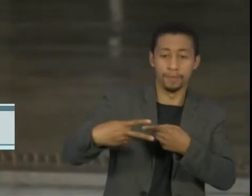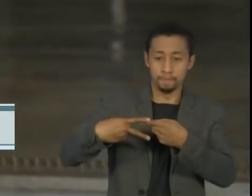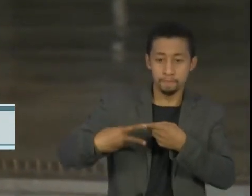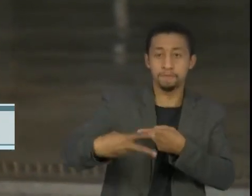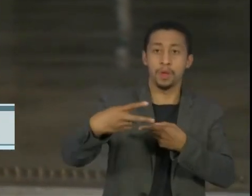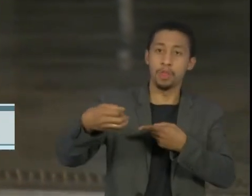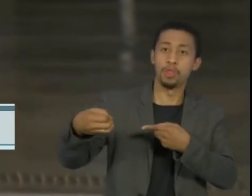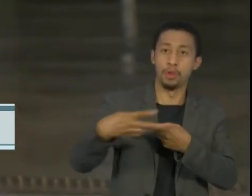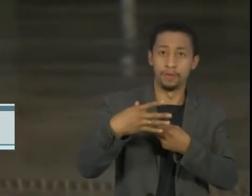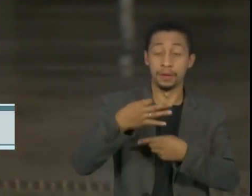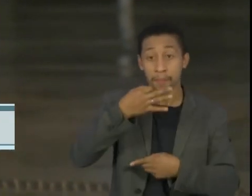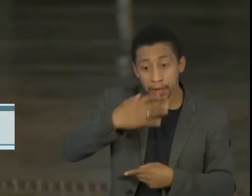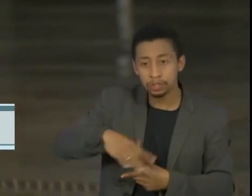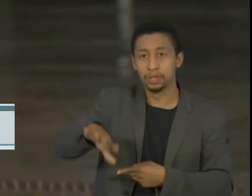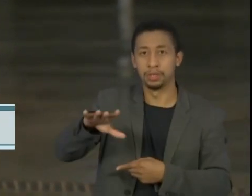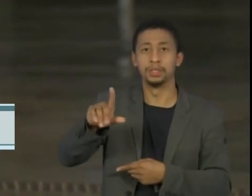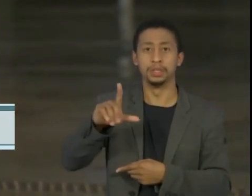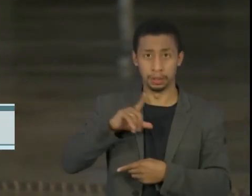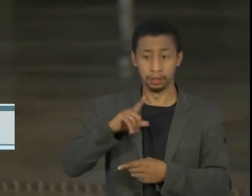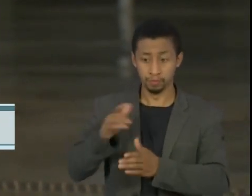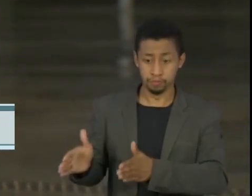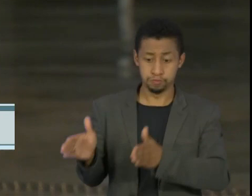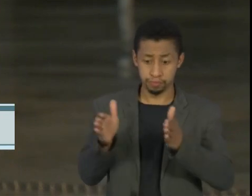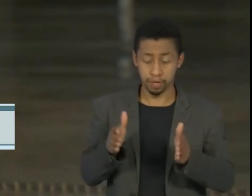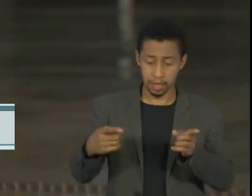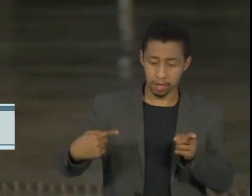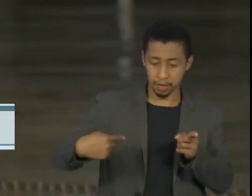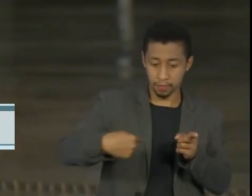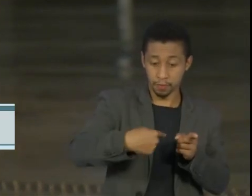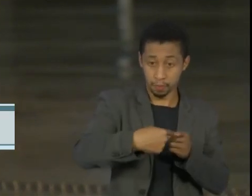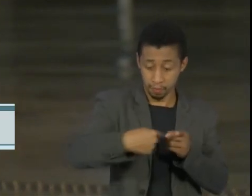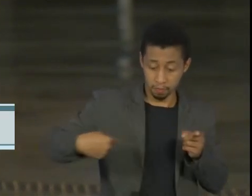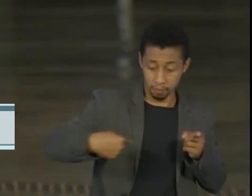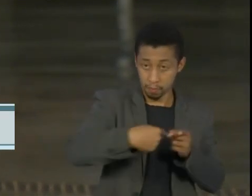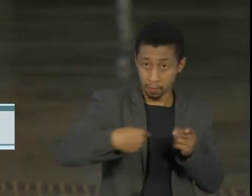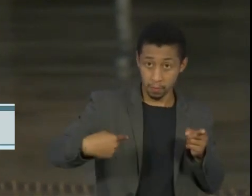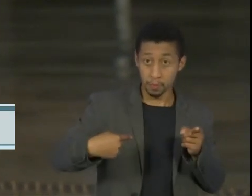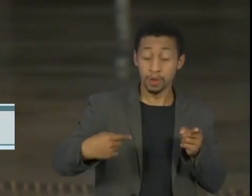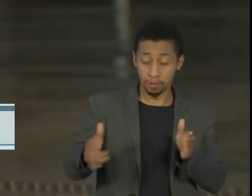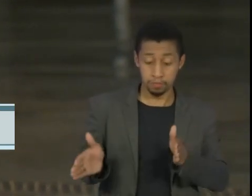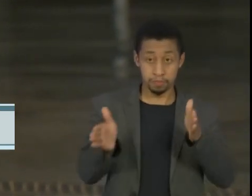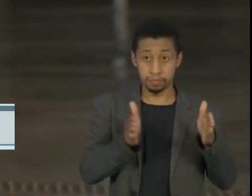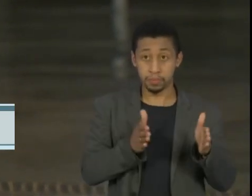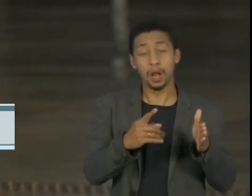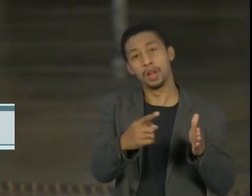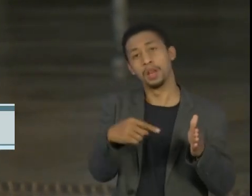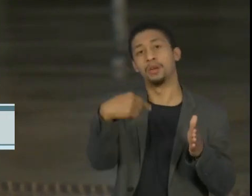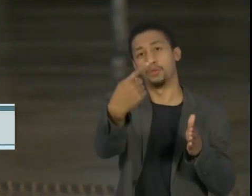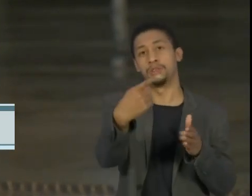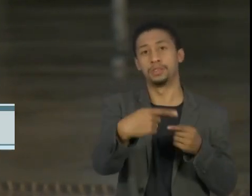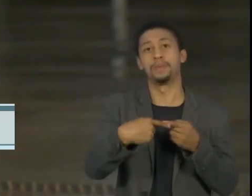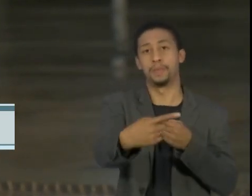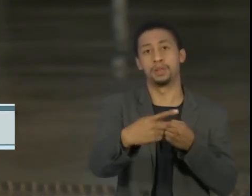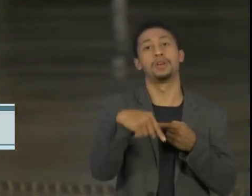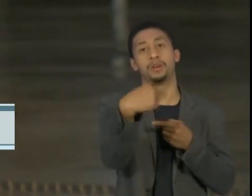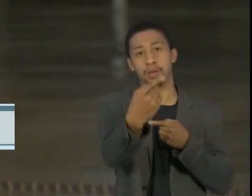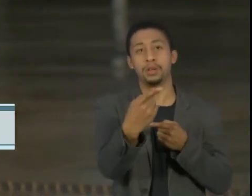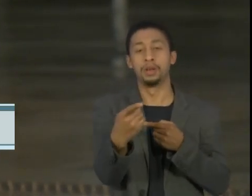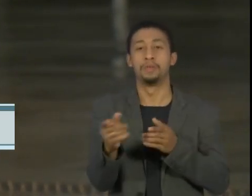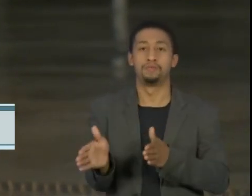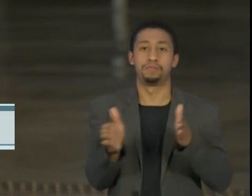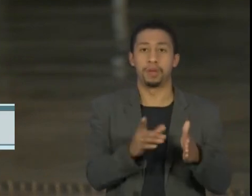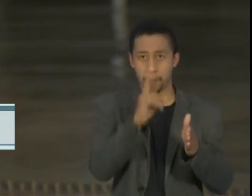então será atualizada de fase em 2 semanas. Então não seria nessa semana, seria na próxima, só para ser mais